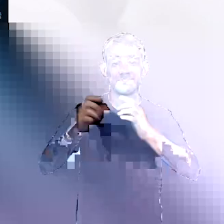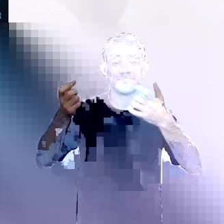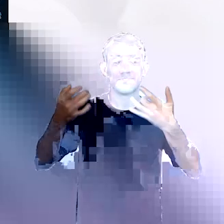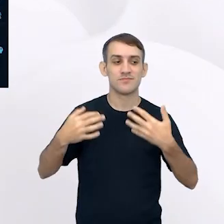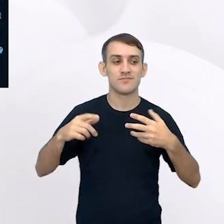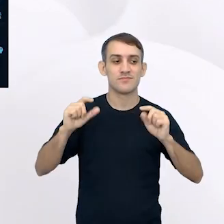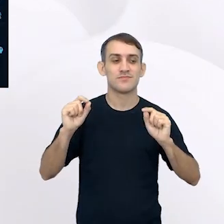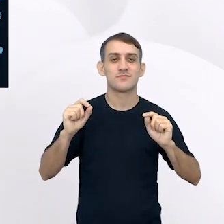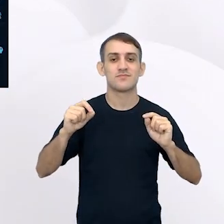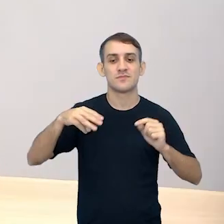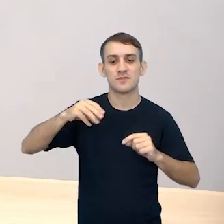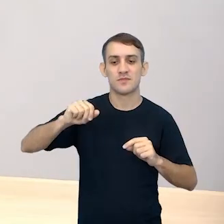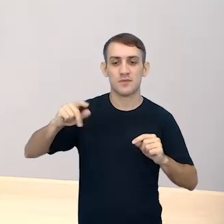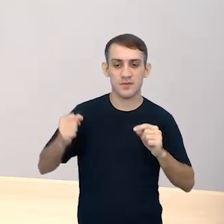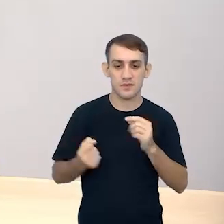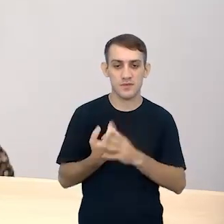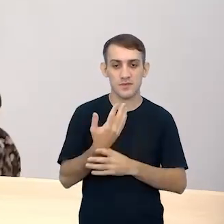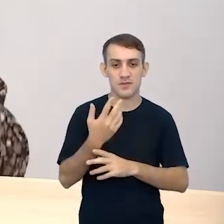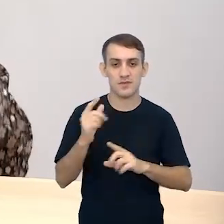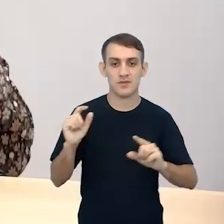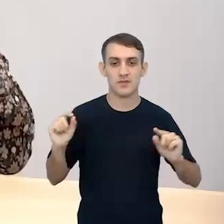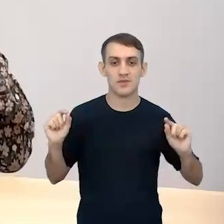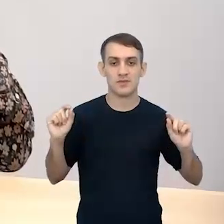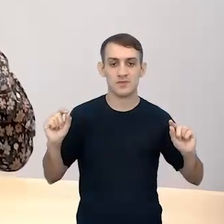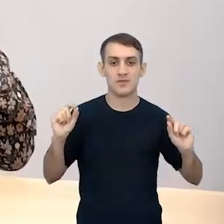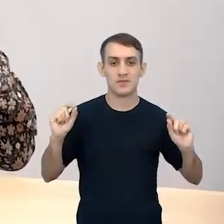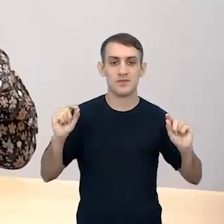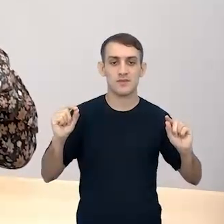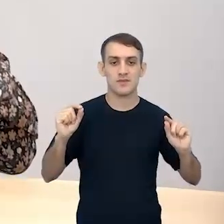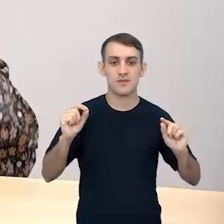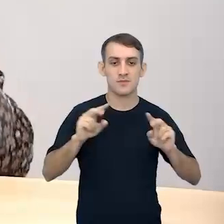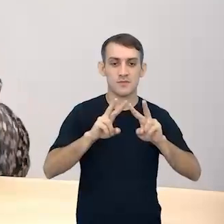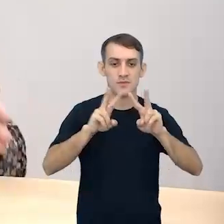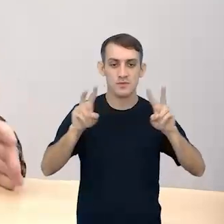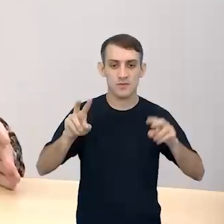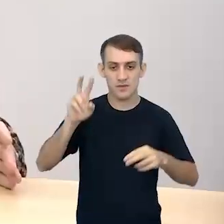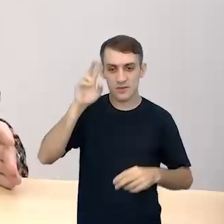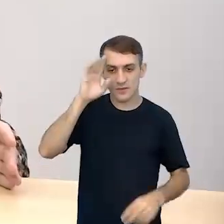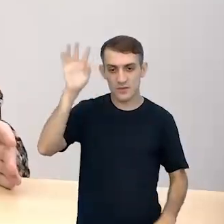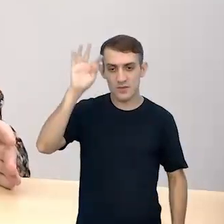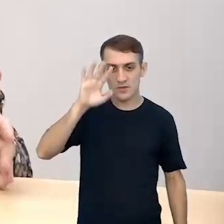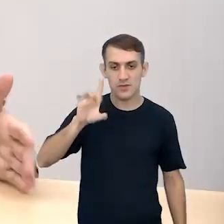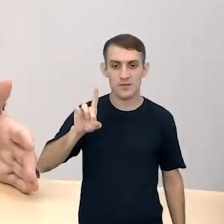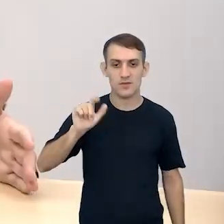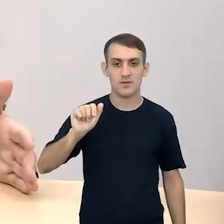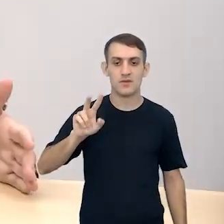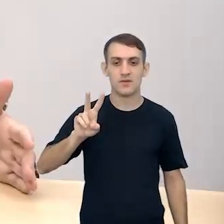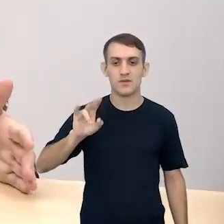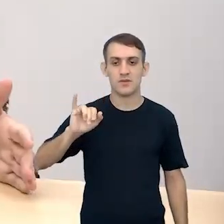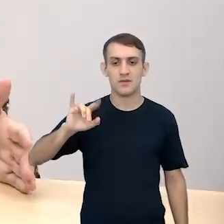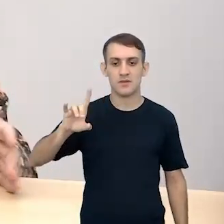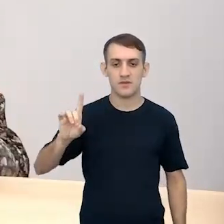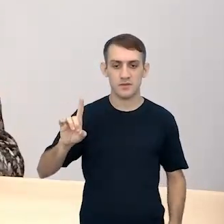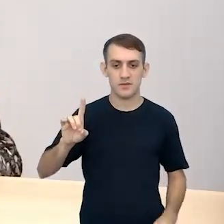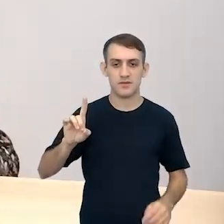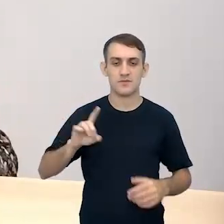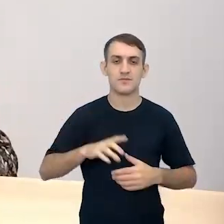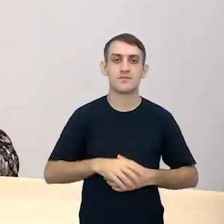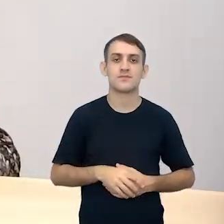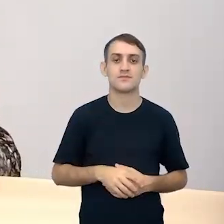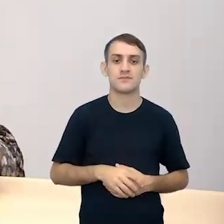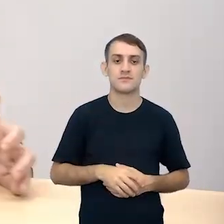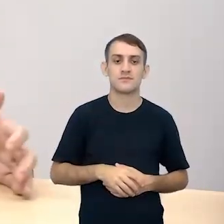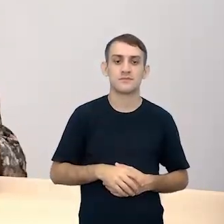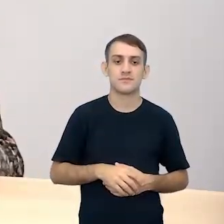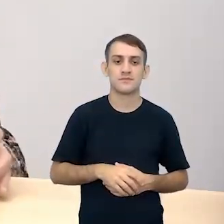do mapa conceitual, ele foi criado em cima da teoria do David Ausubel, da teoria da aprendizagem